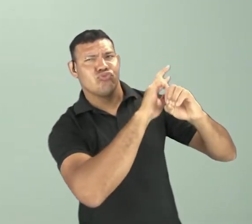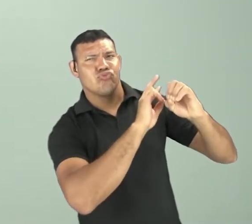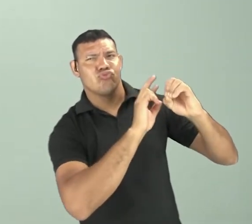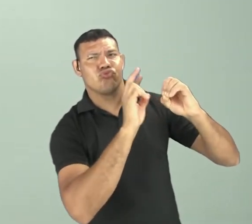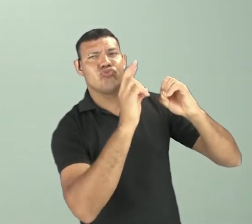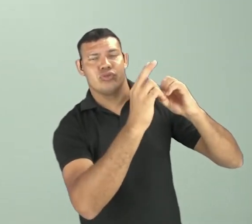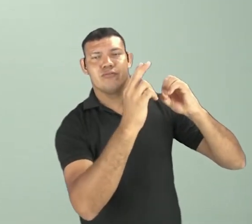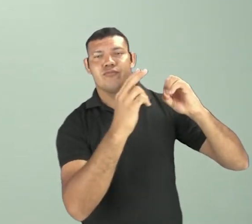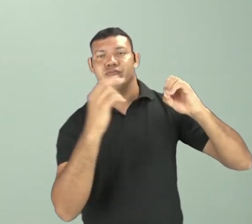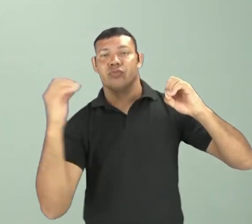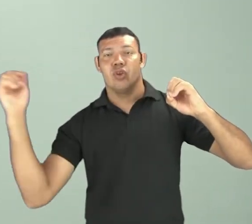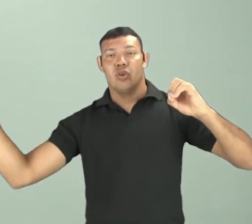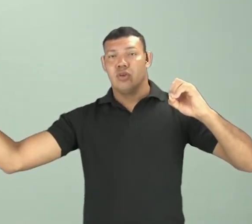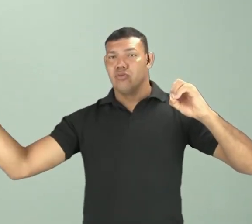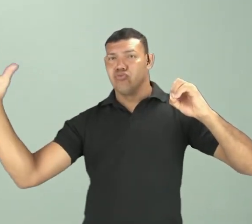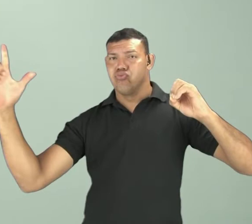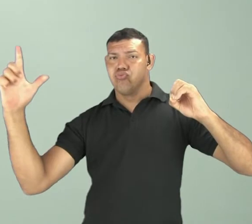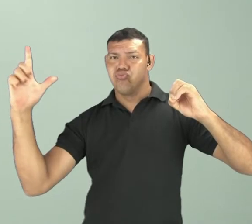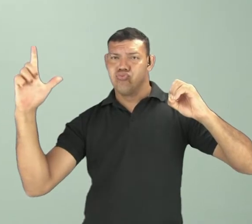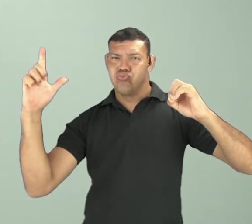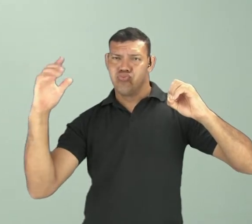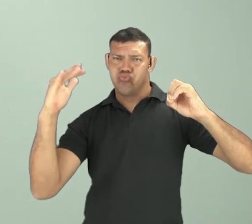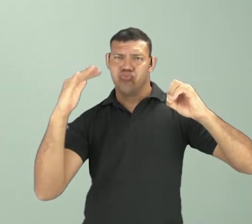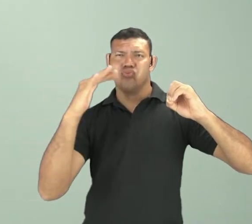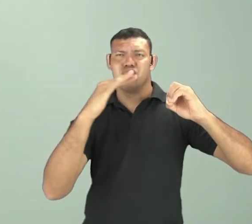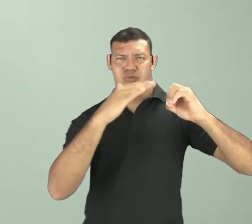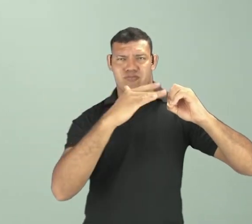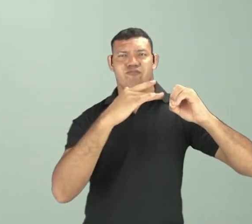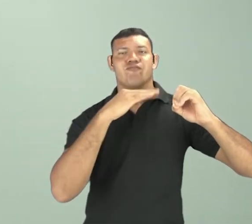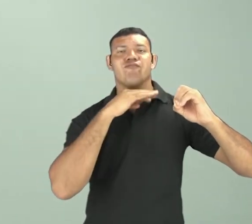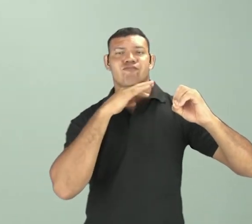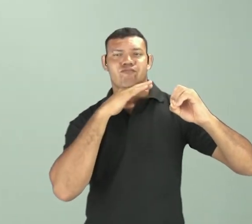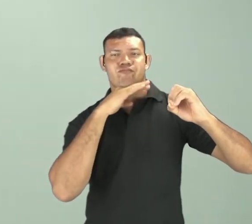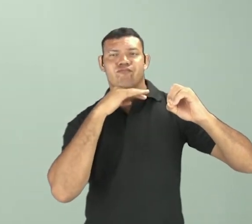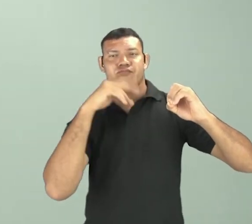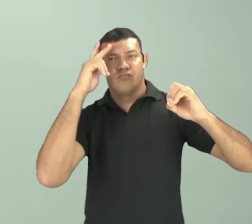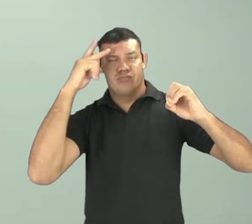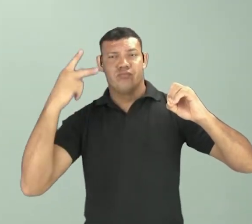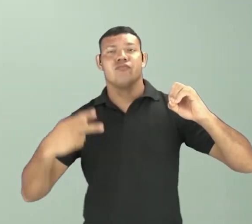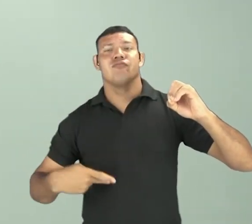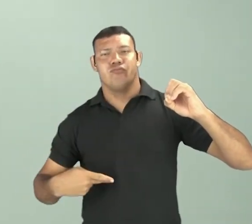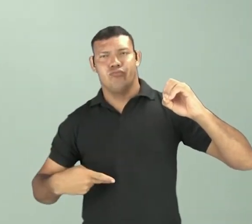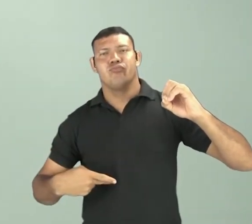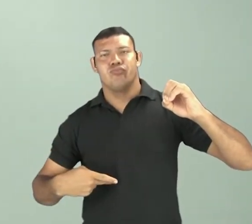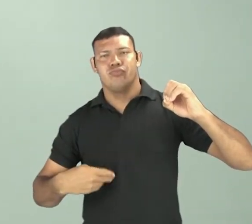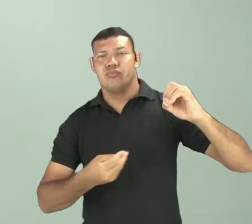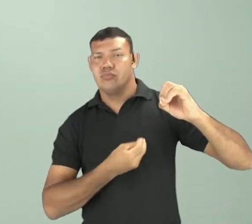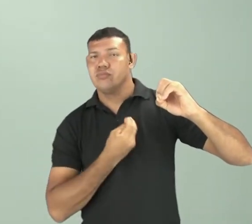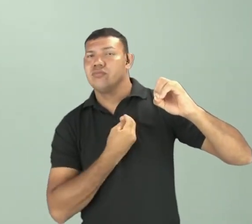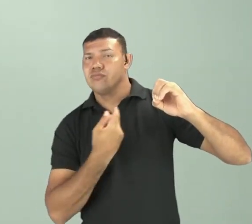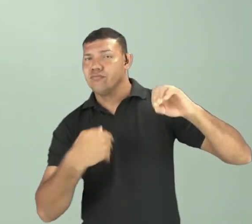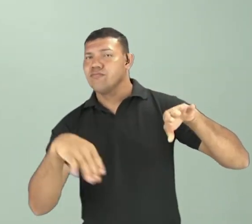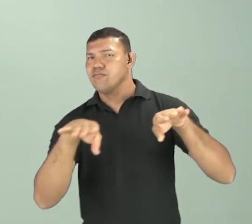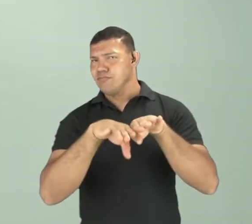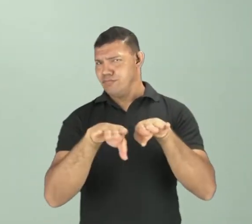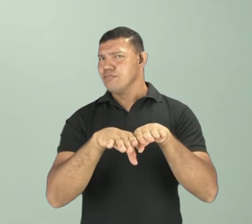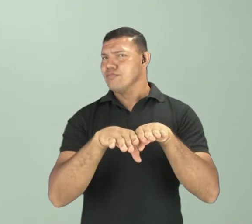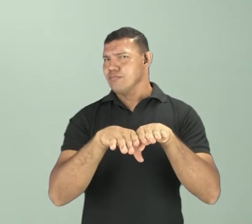de determinado tipo de radiação que é danoso à espécie humana e à vida de modo geral.